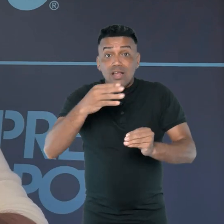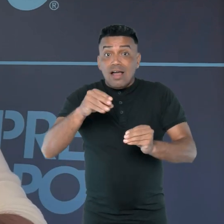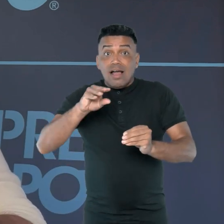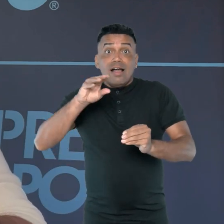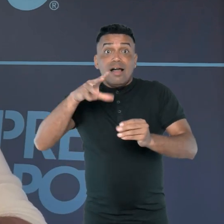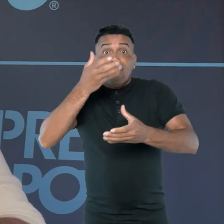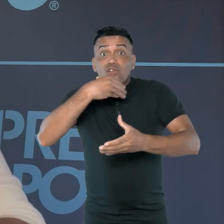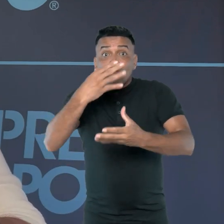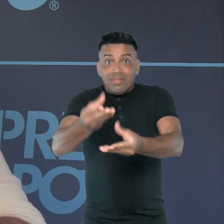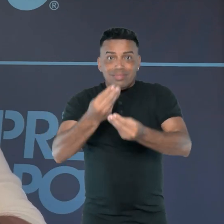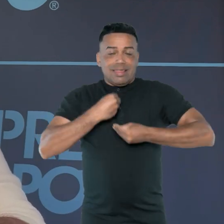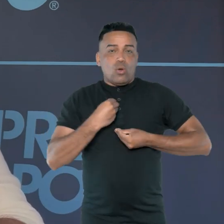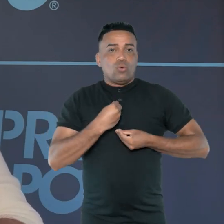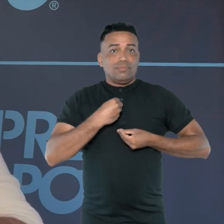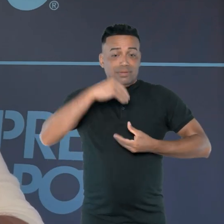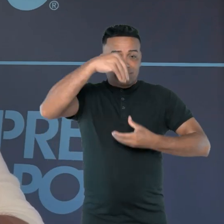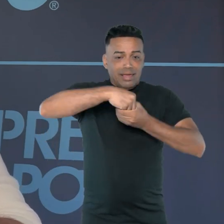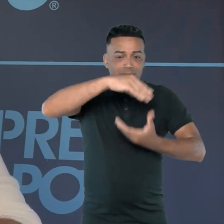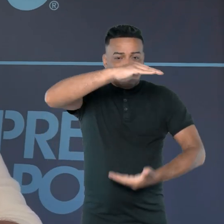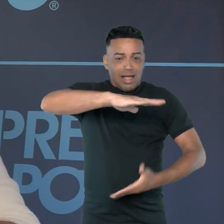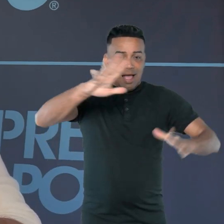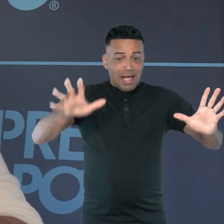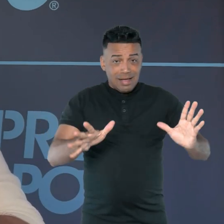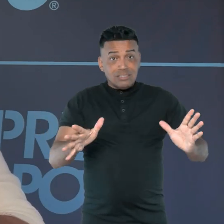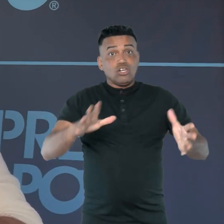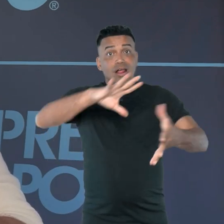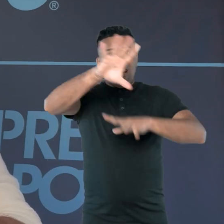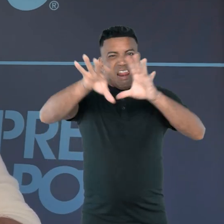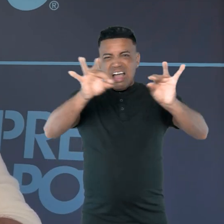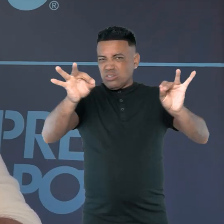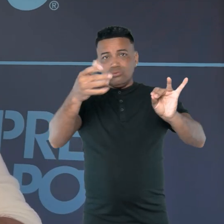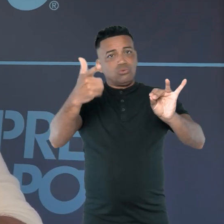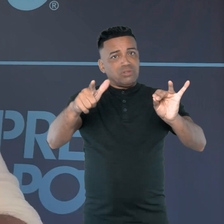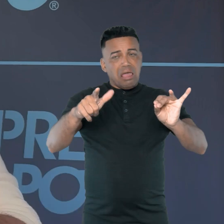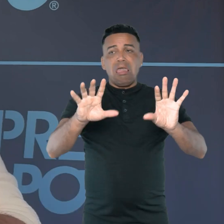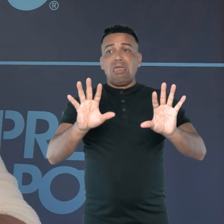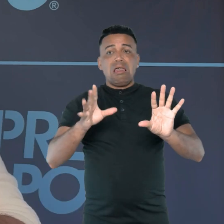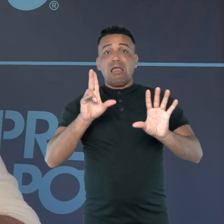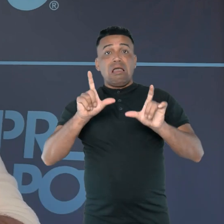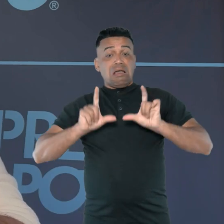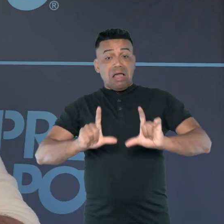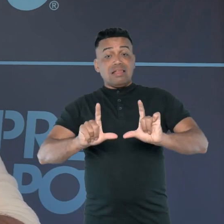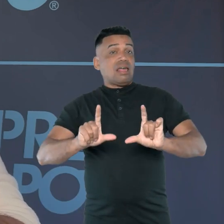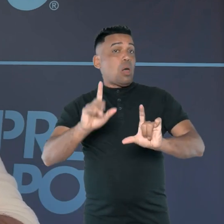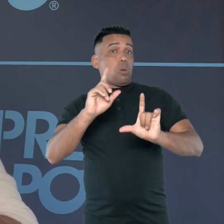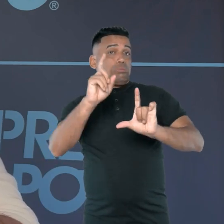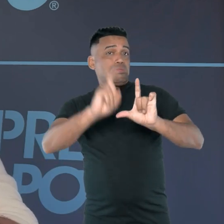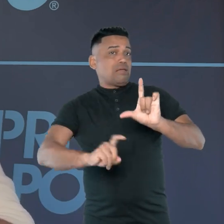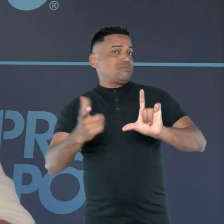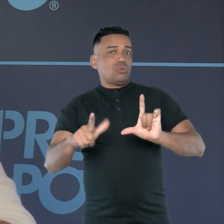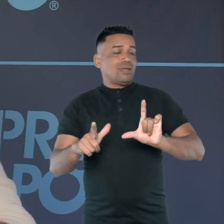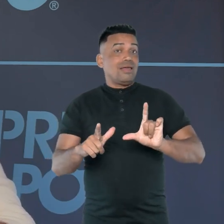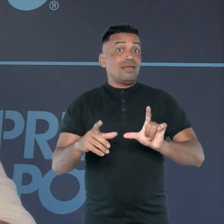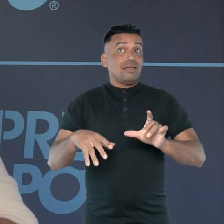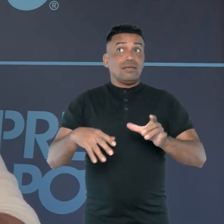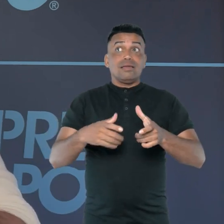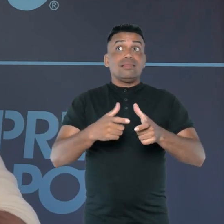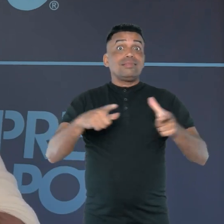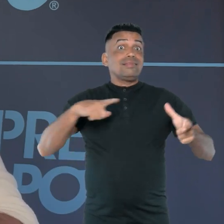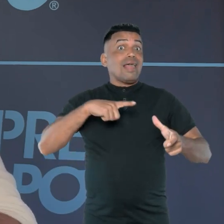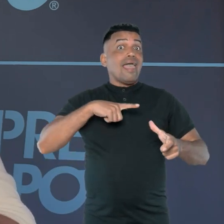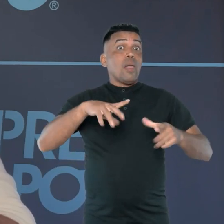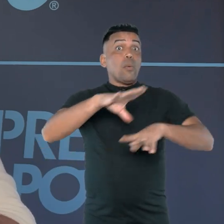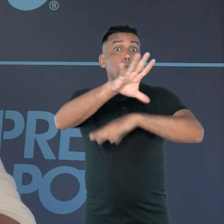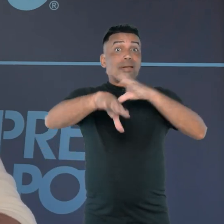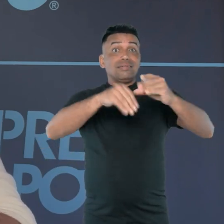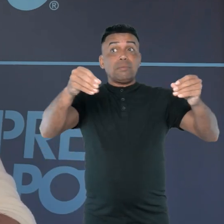Dentro dessa caixa, sem laço, sem enfeite, sem cartão, esconde-se um presente maior que uma bola, maior que